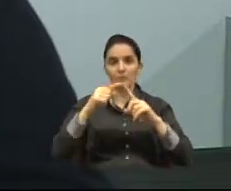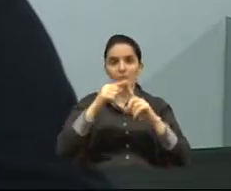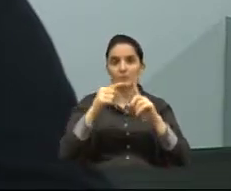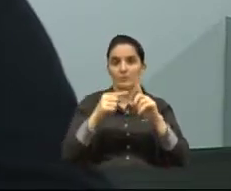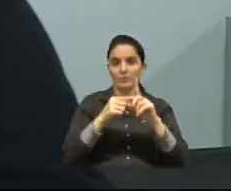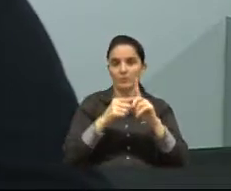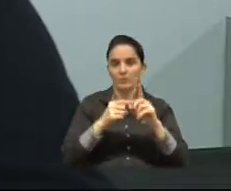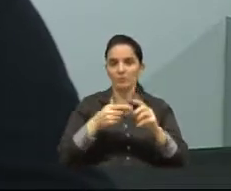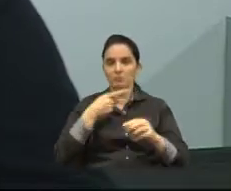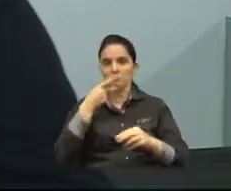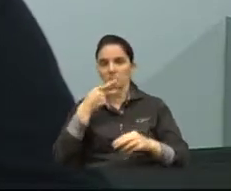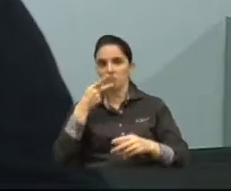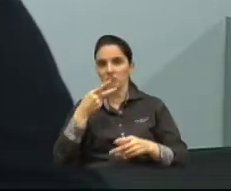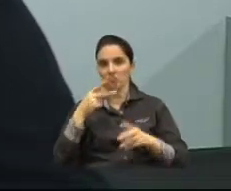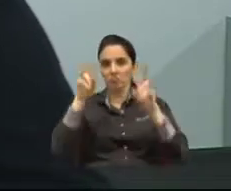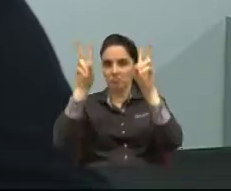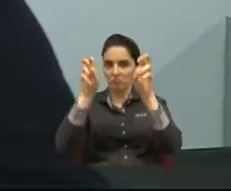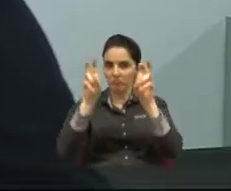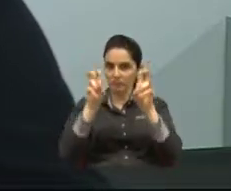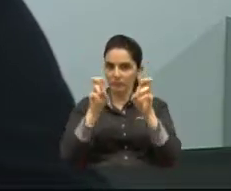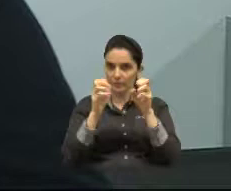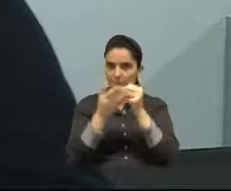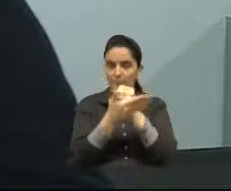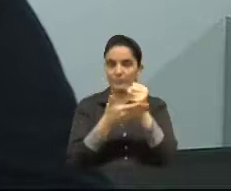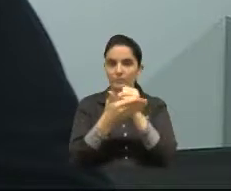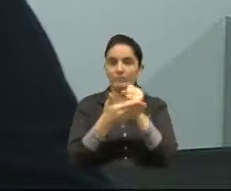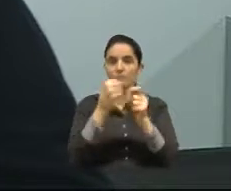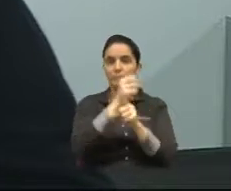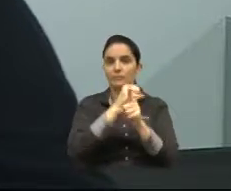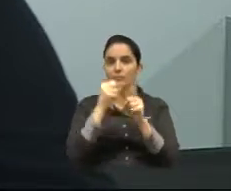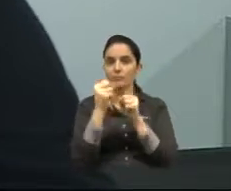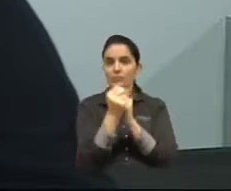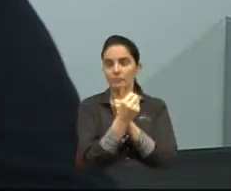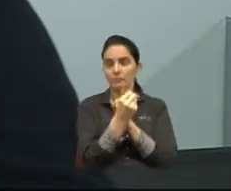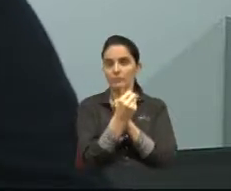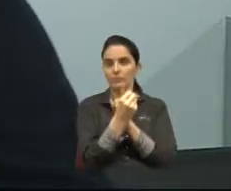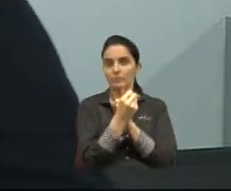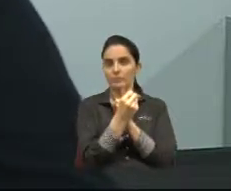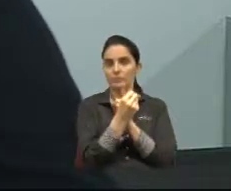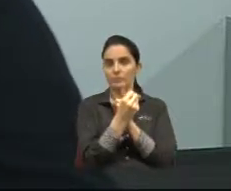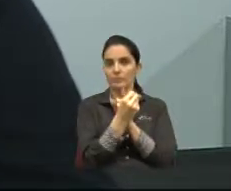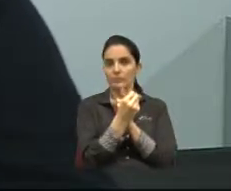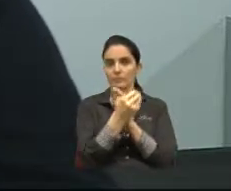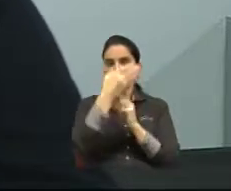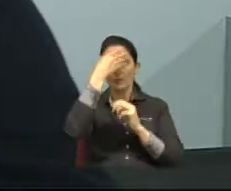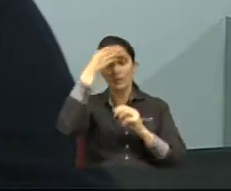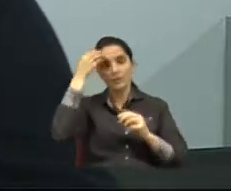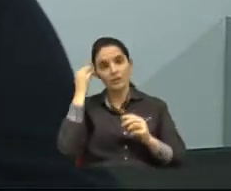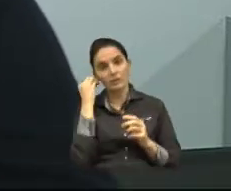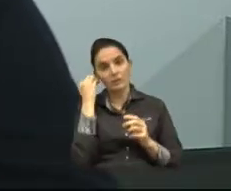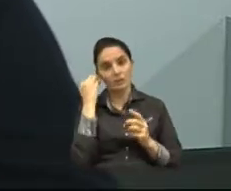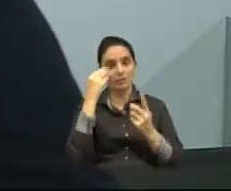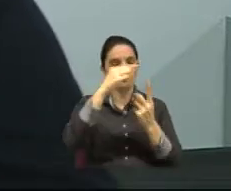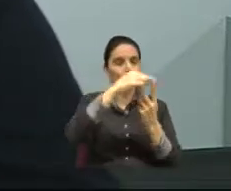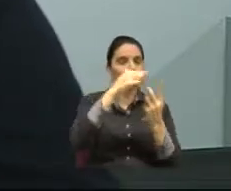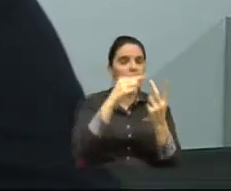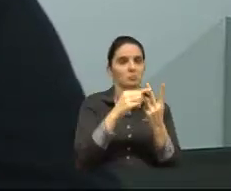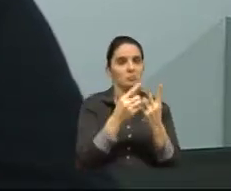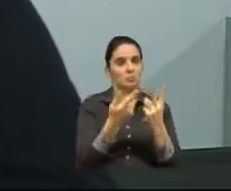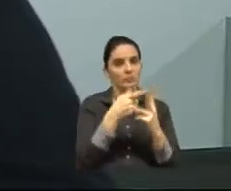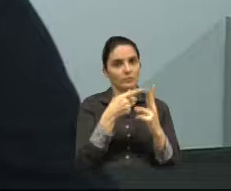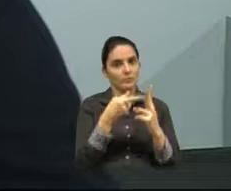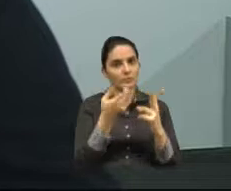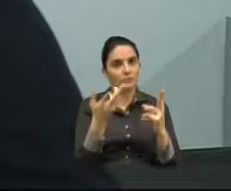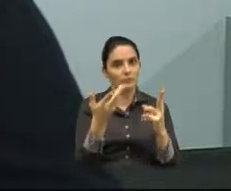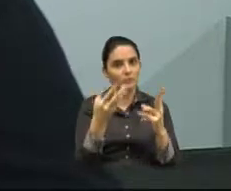que, com base sociológica, que desconsidera a realidade biológica das crianças e adolescentes, e